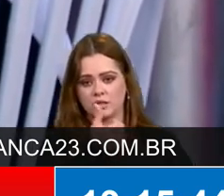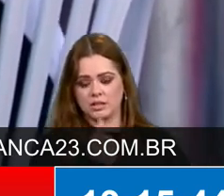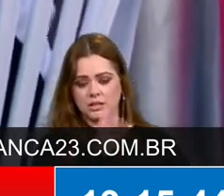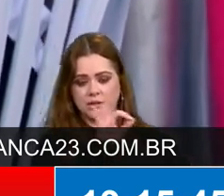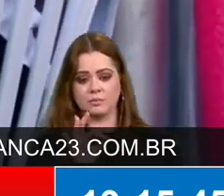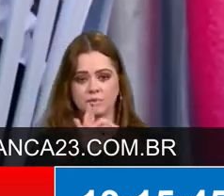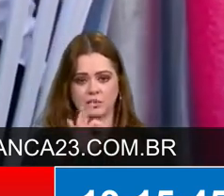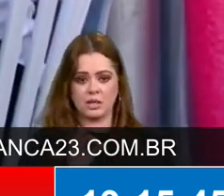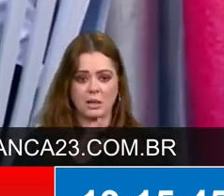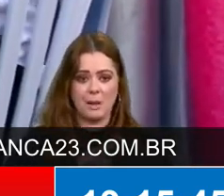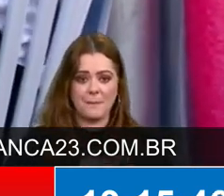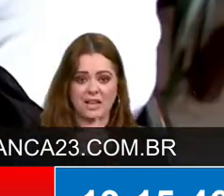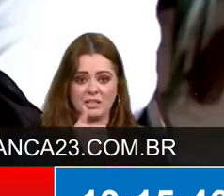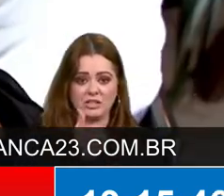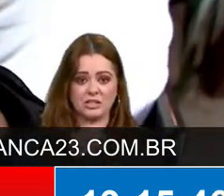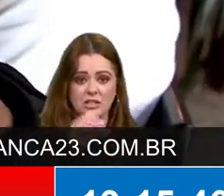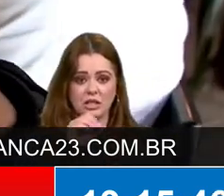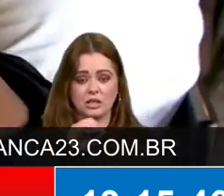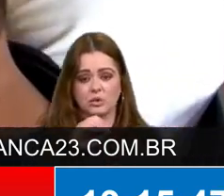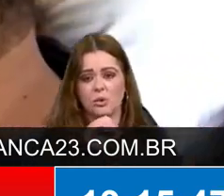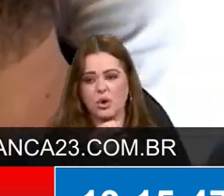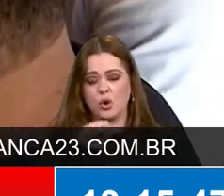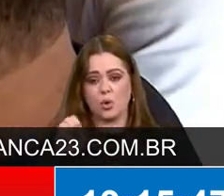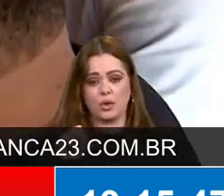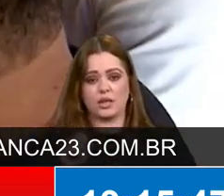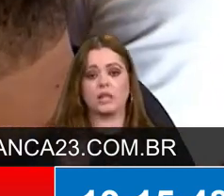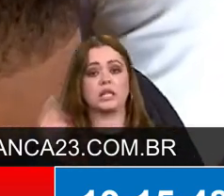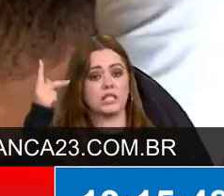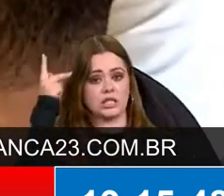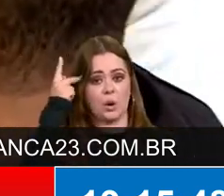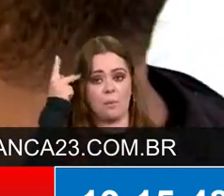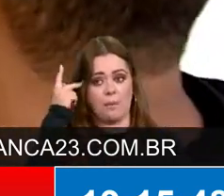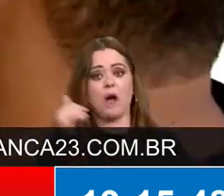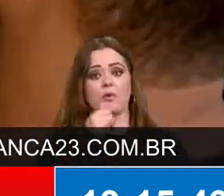180 novos estabelecimentos. O estado de São Paulo tem o